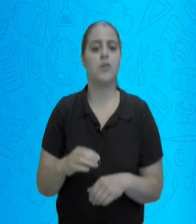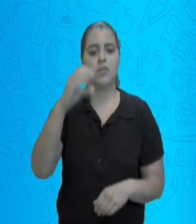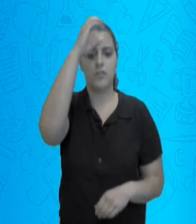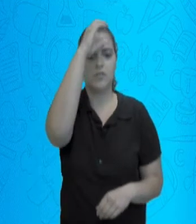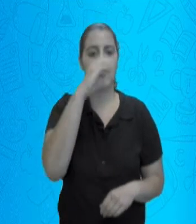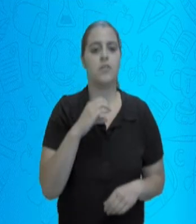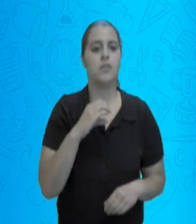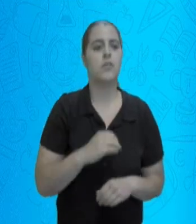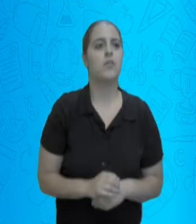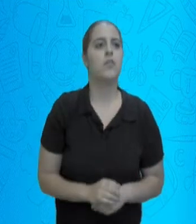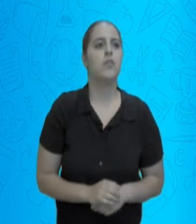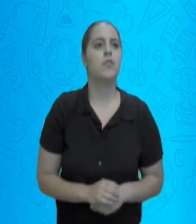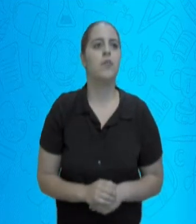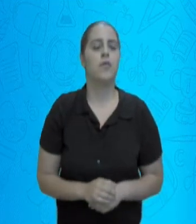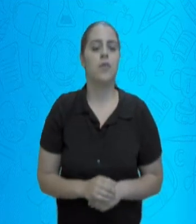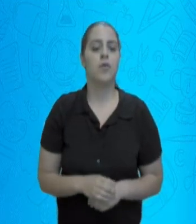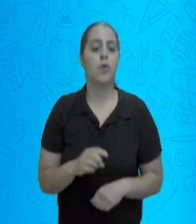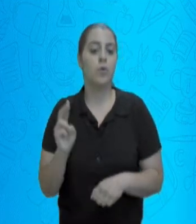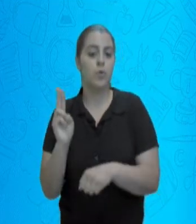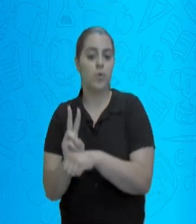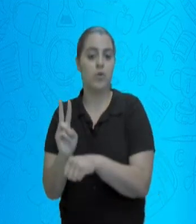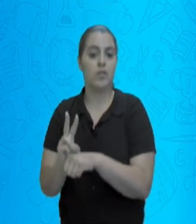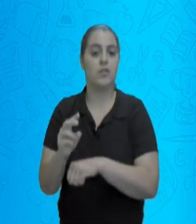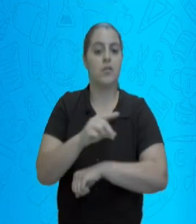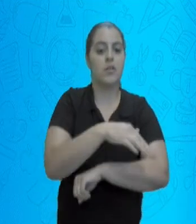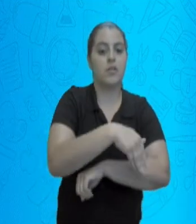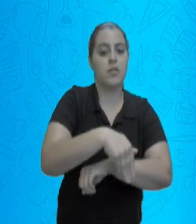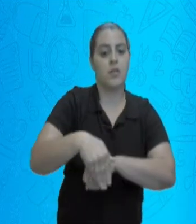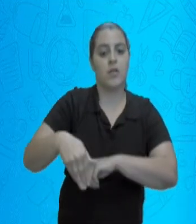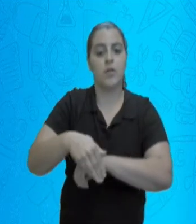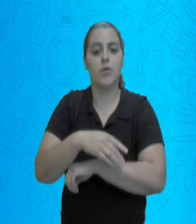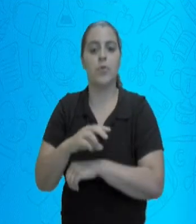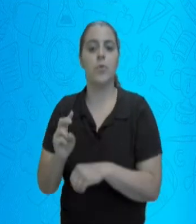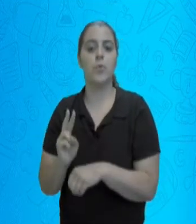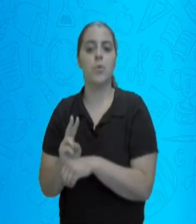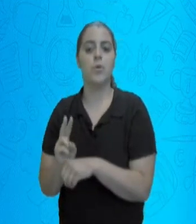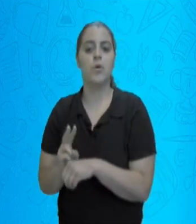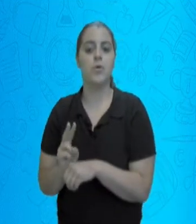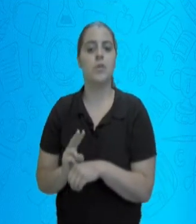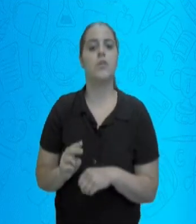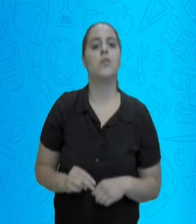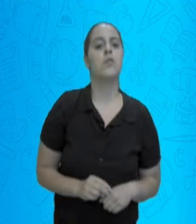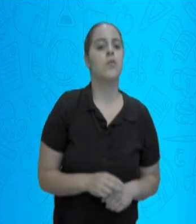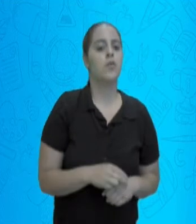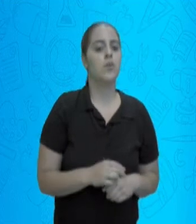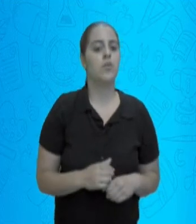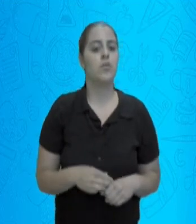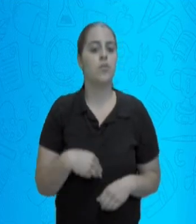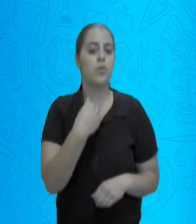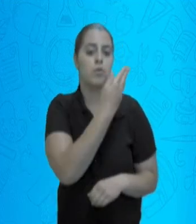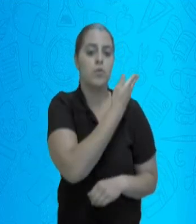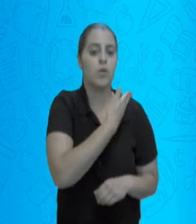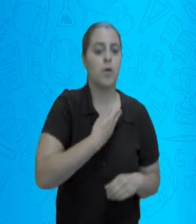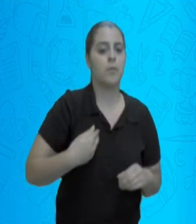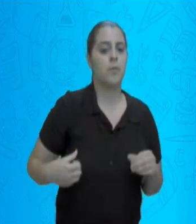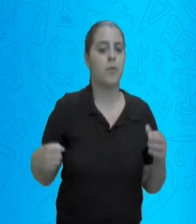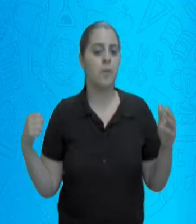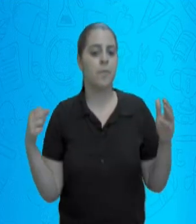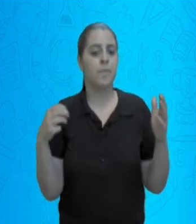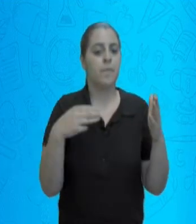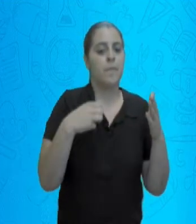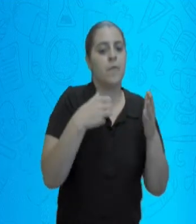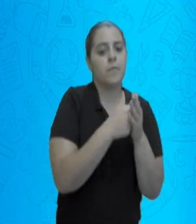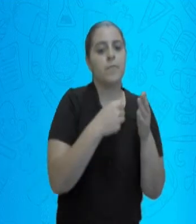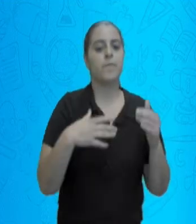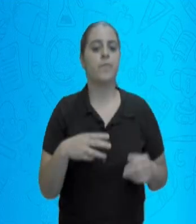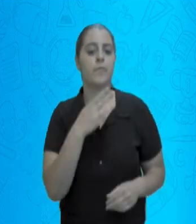cidadania. A gente mantendo as ruas limpas, olha, são situações bem diferentes, mas enquanto cidadão eu estou exercendo a